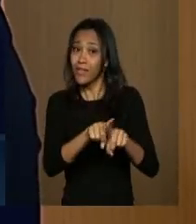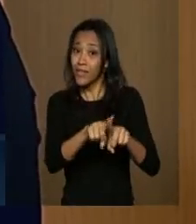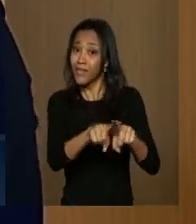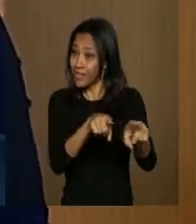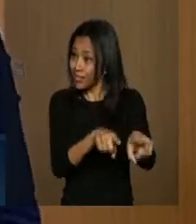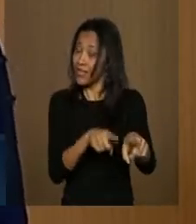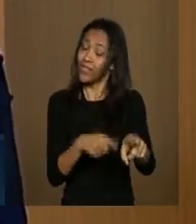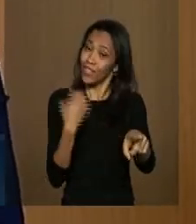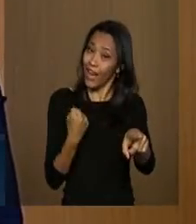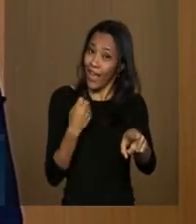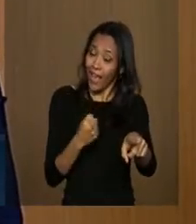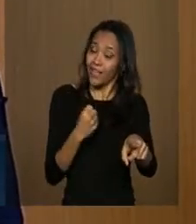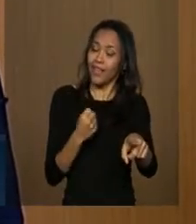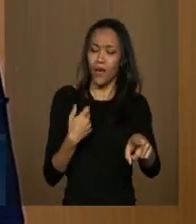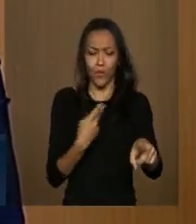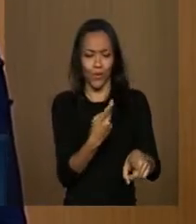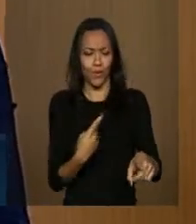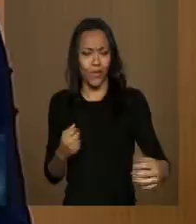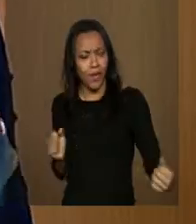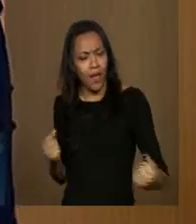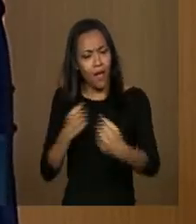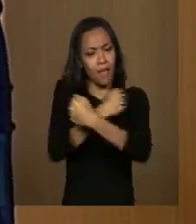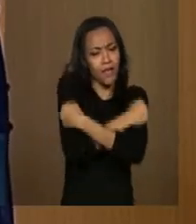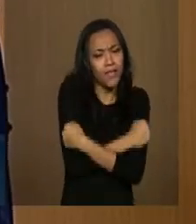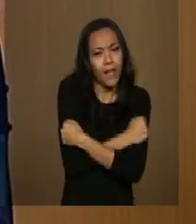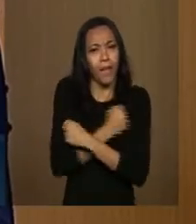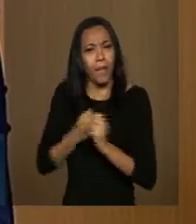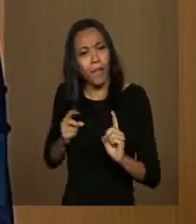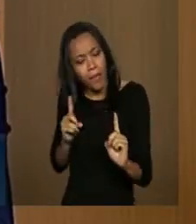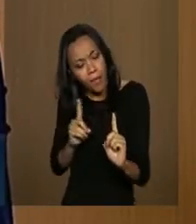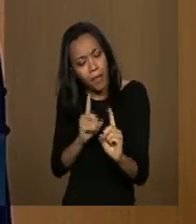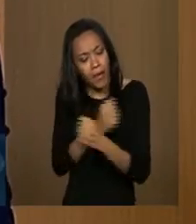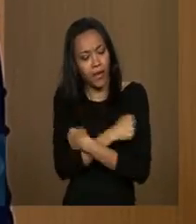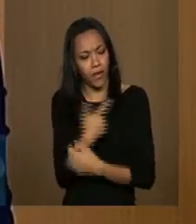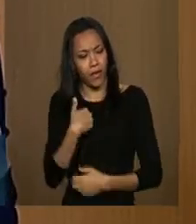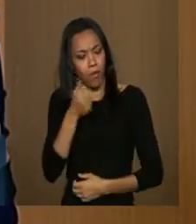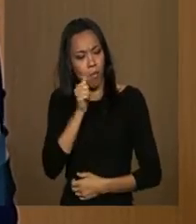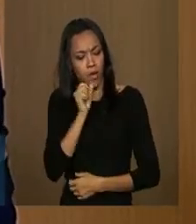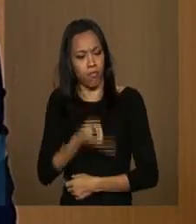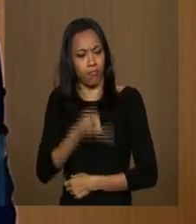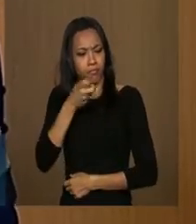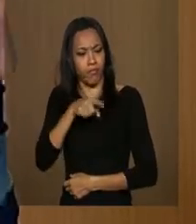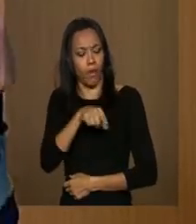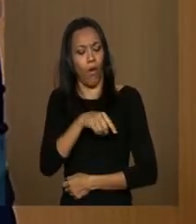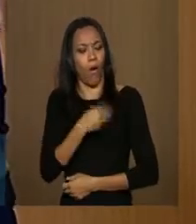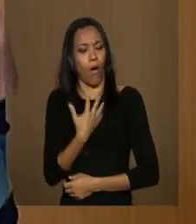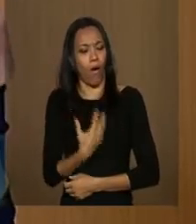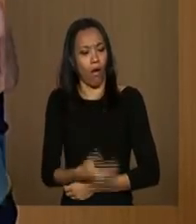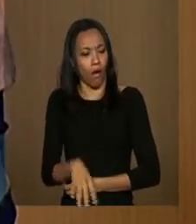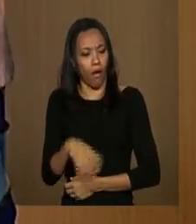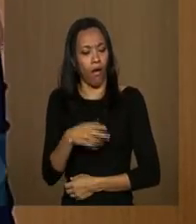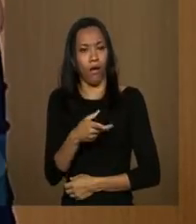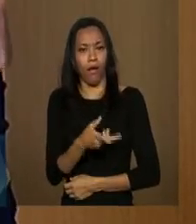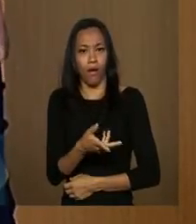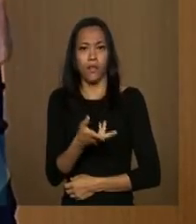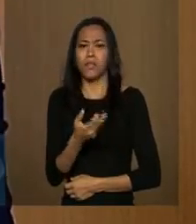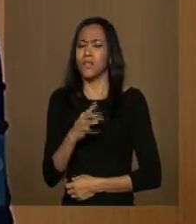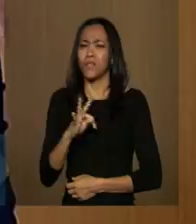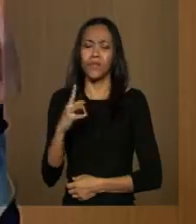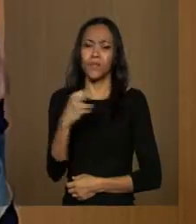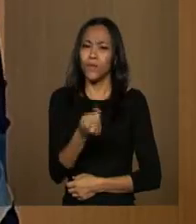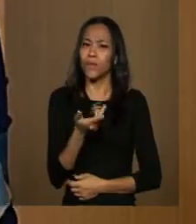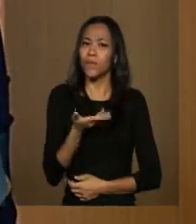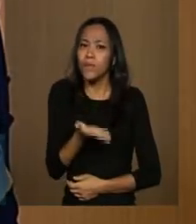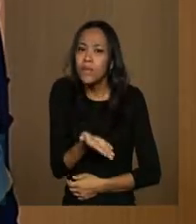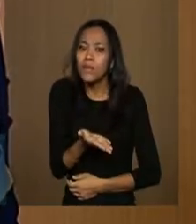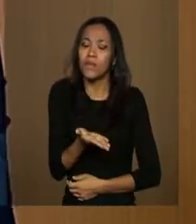leite? E aí os dois se abraçaram e naquele momento eu percebi que muito maior do que o alcance prático de todas essas